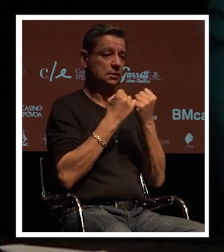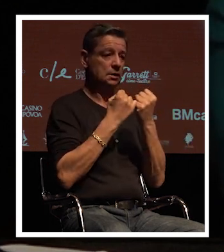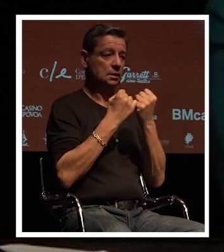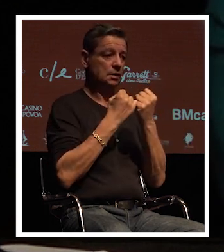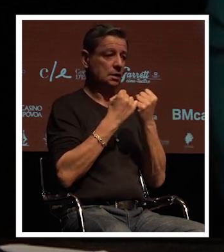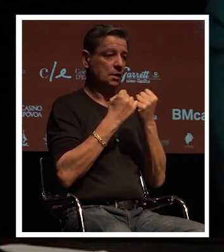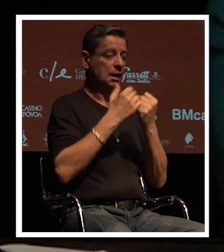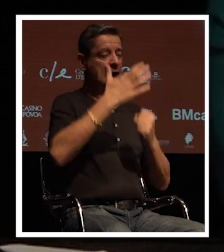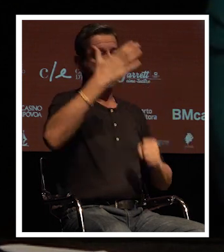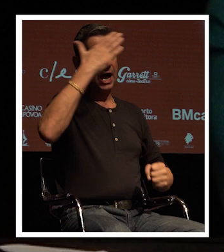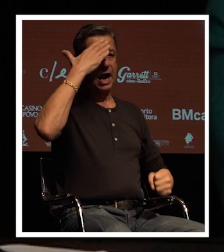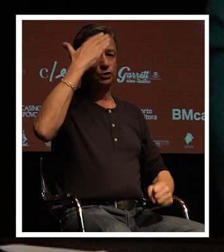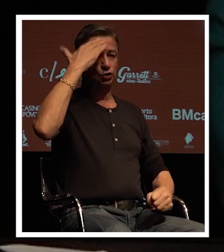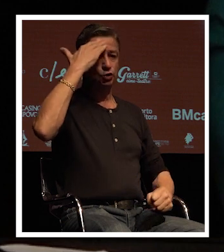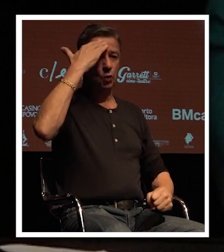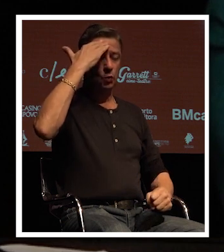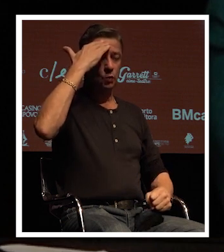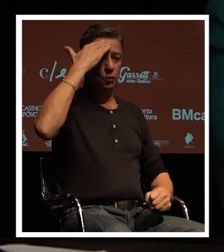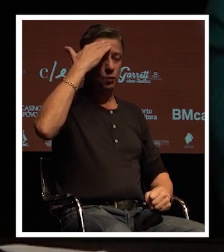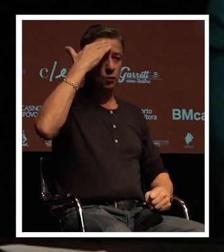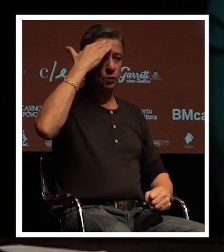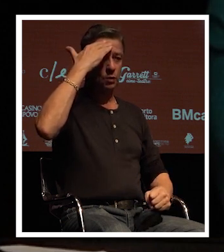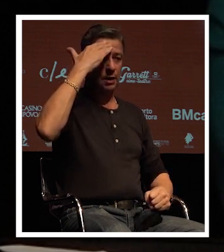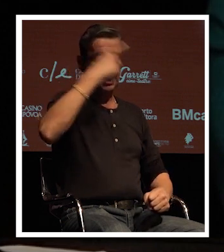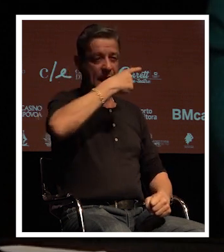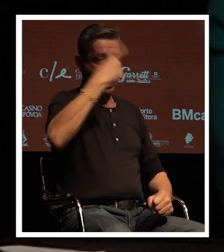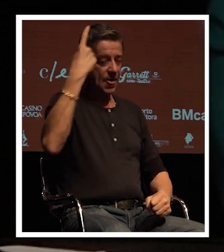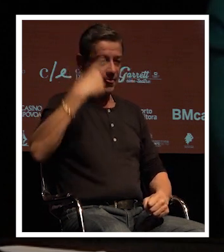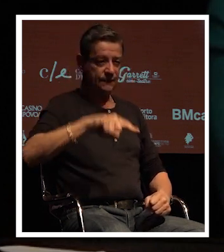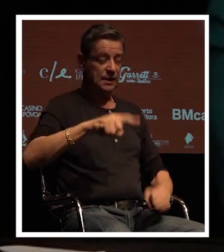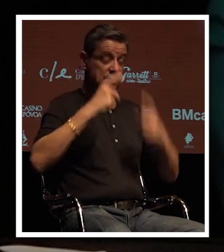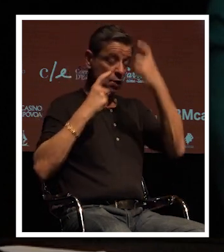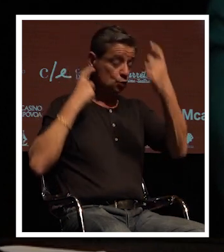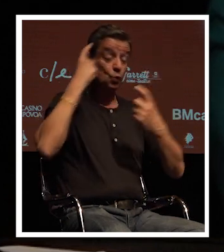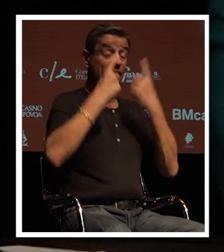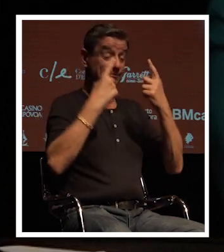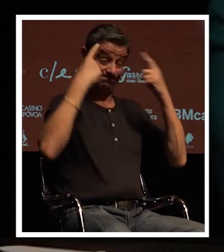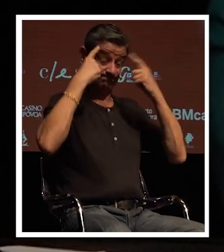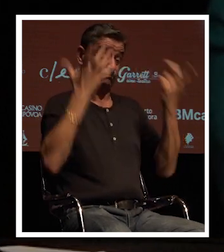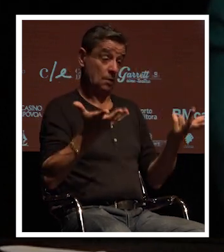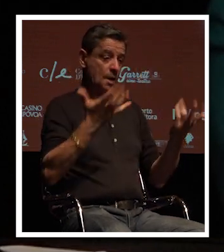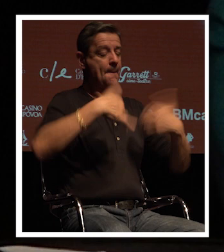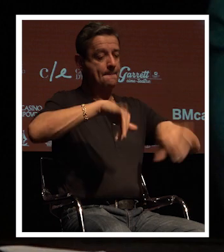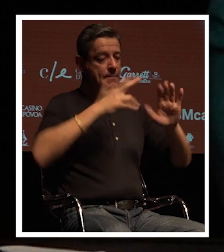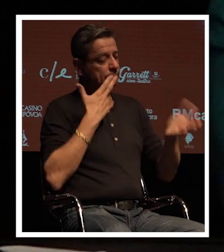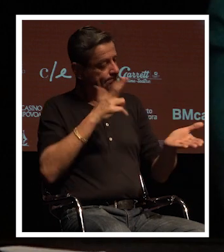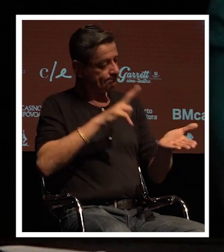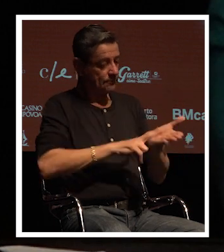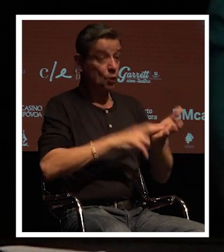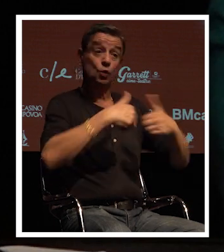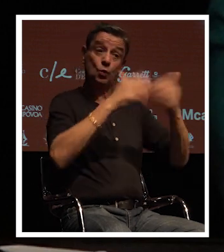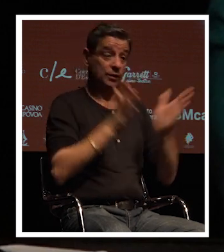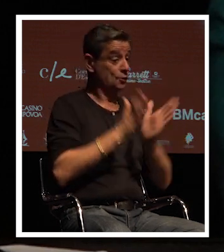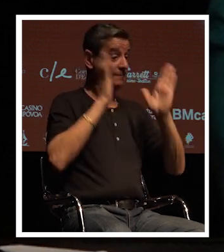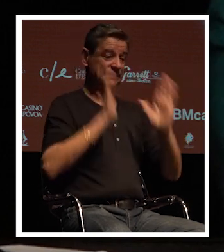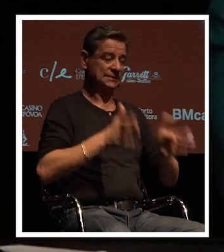que ter ou que acham que é difícil este este juízo porque porque na realidade acabamos todos por precisar não